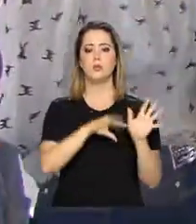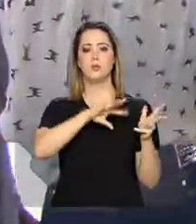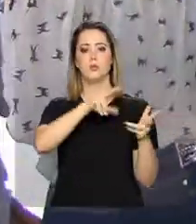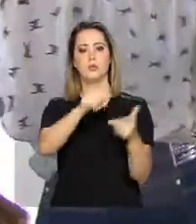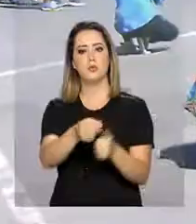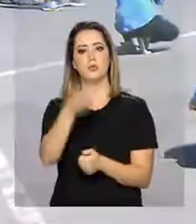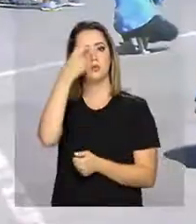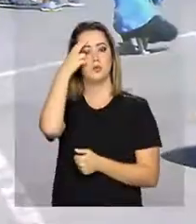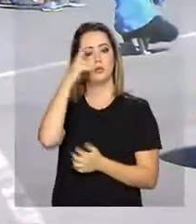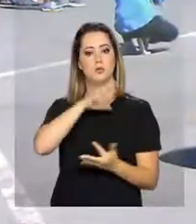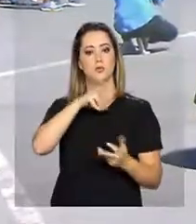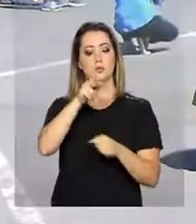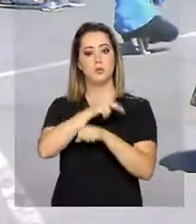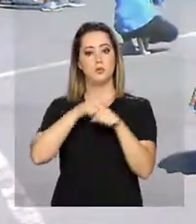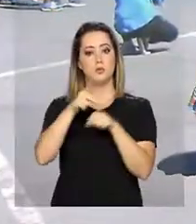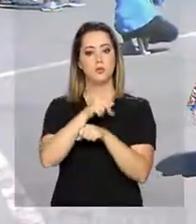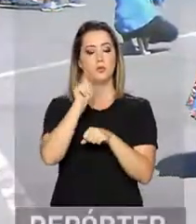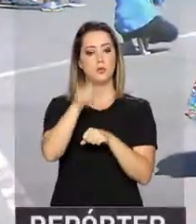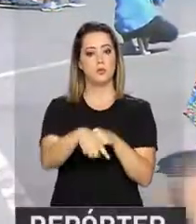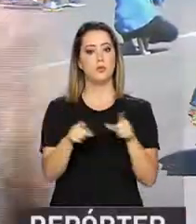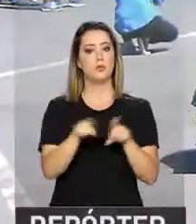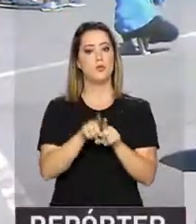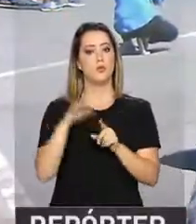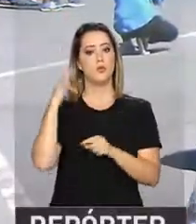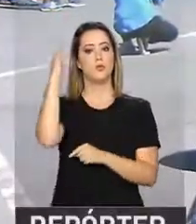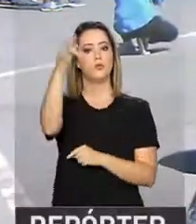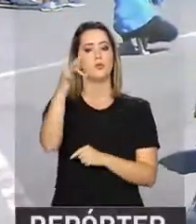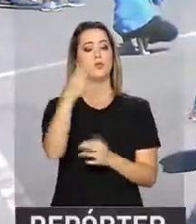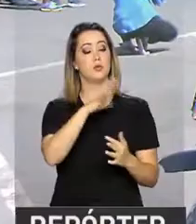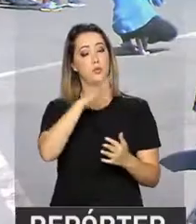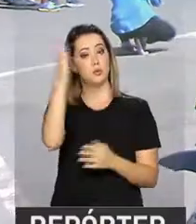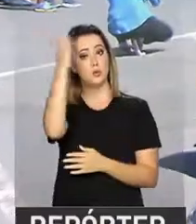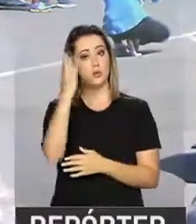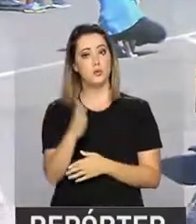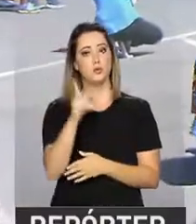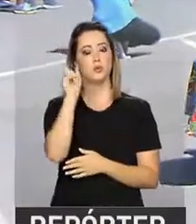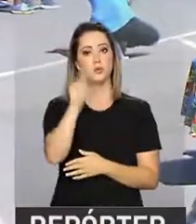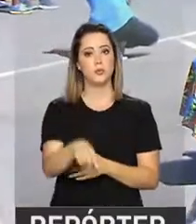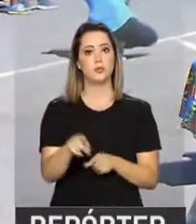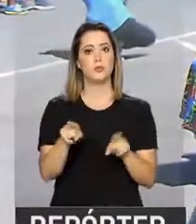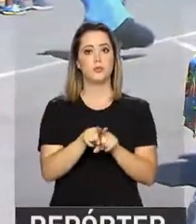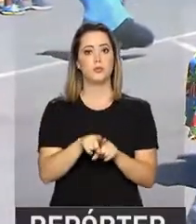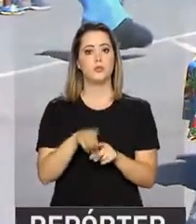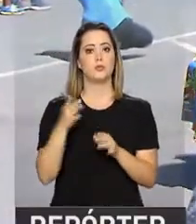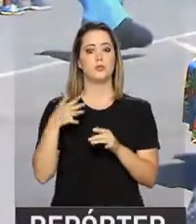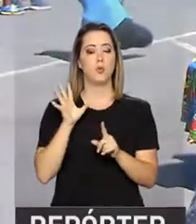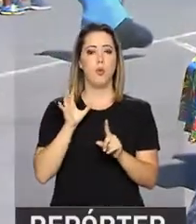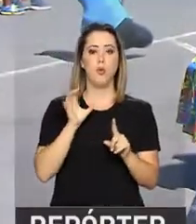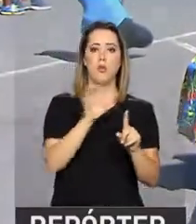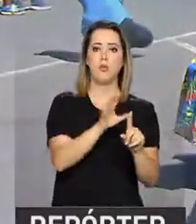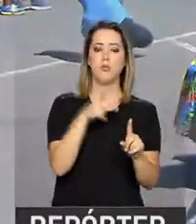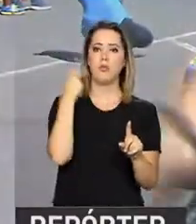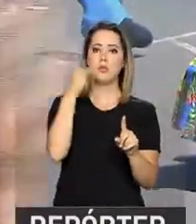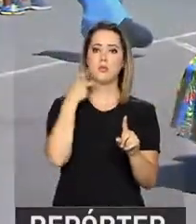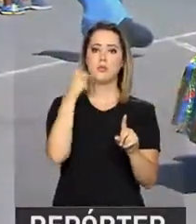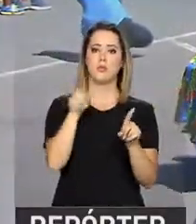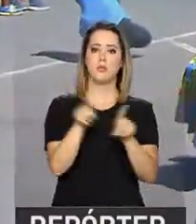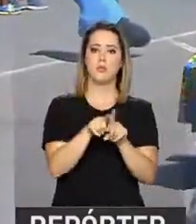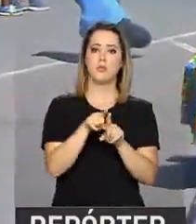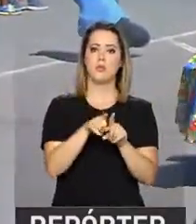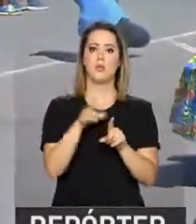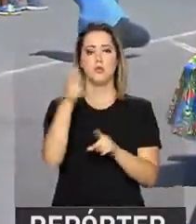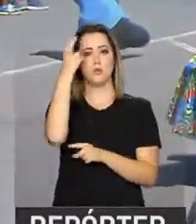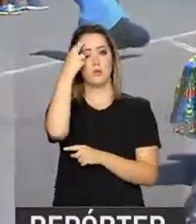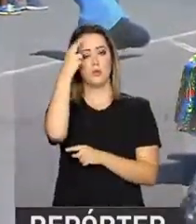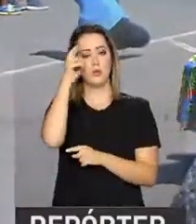nosso país. Hoje em dia os jovens, eles são o futuro do Brasil. Com a influência dele na política, na